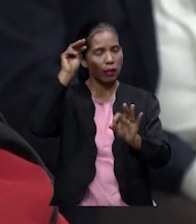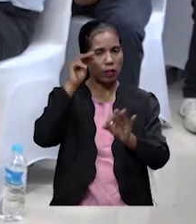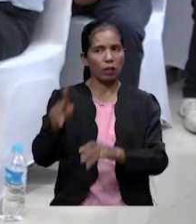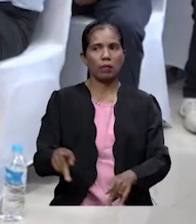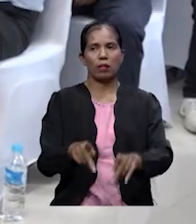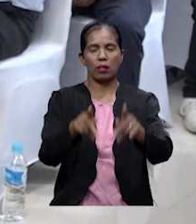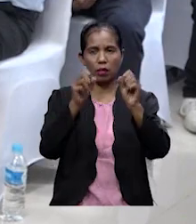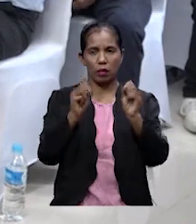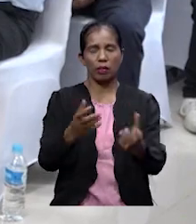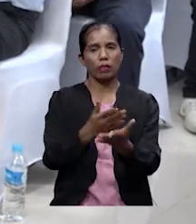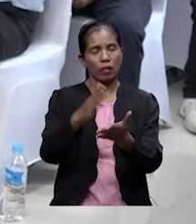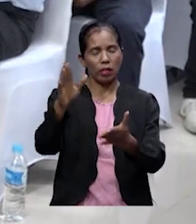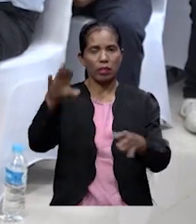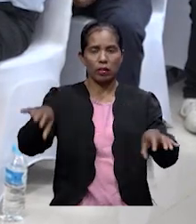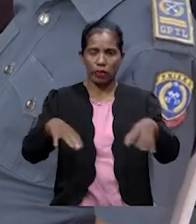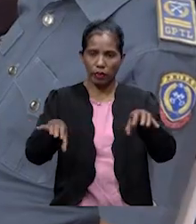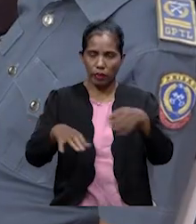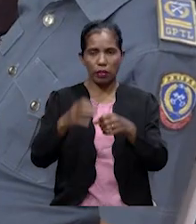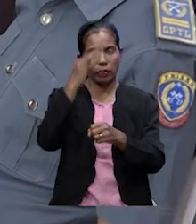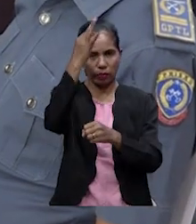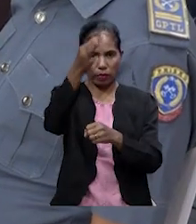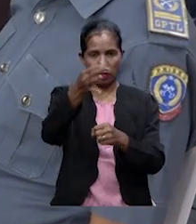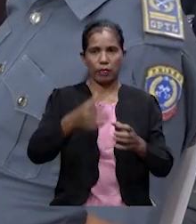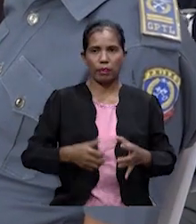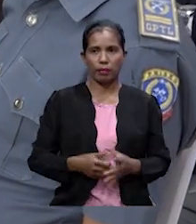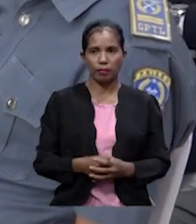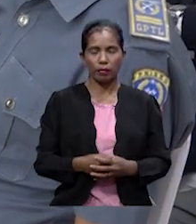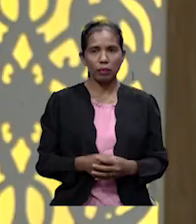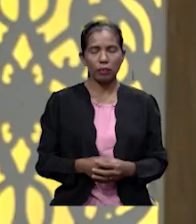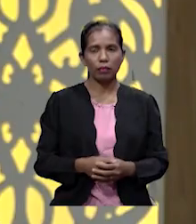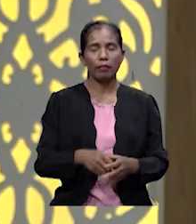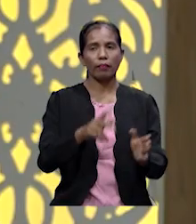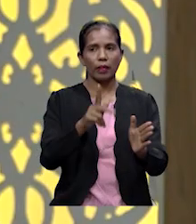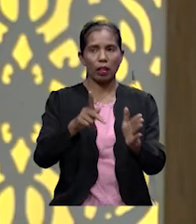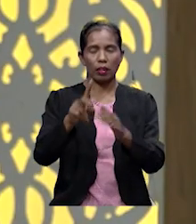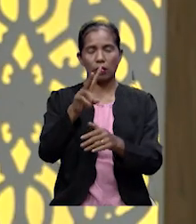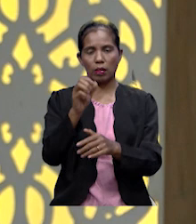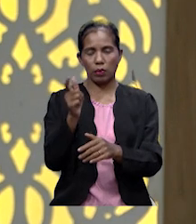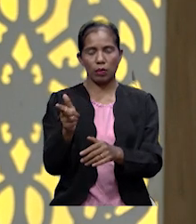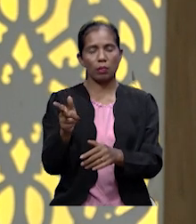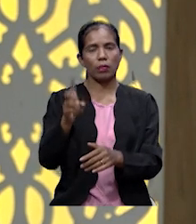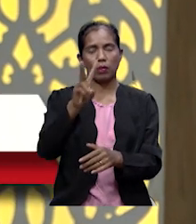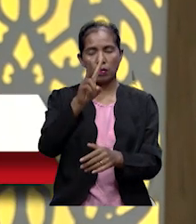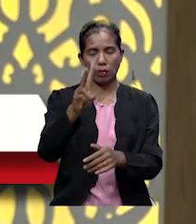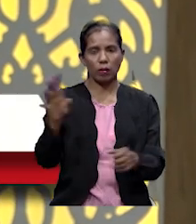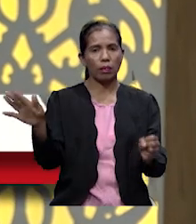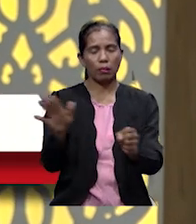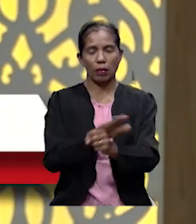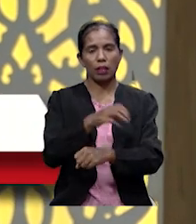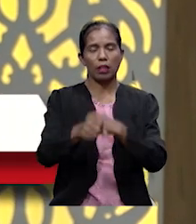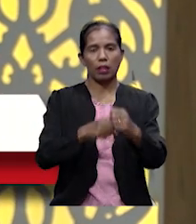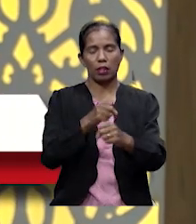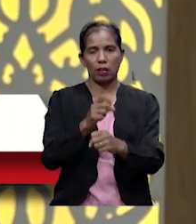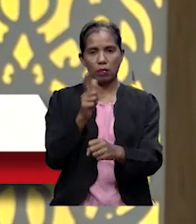onde melhora lutar, serviço e a futuro. No ano 2022, completa 20 anos após a restauração da independência